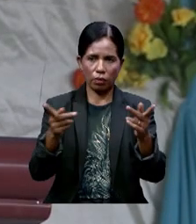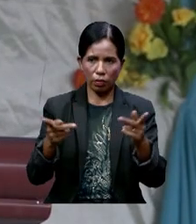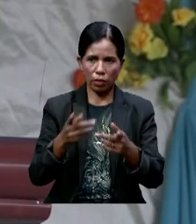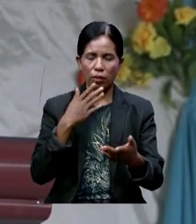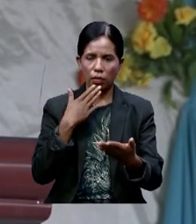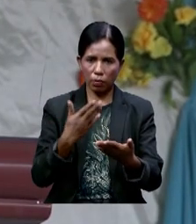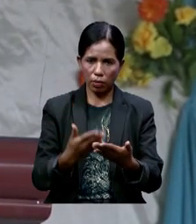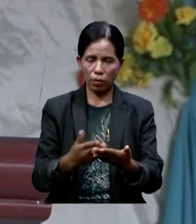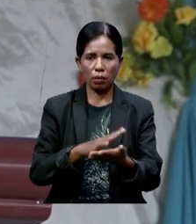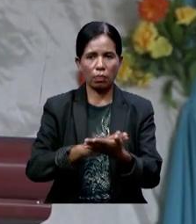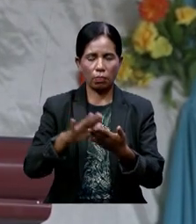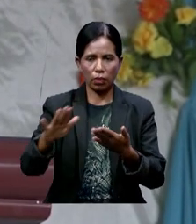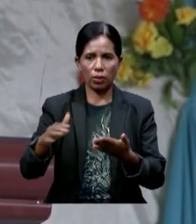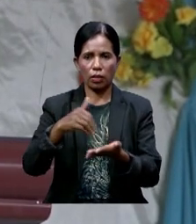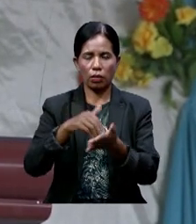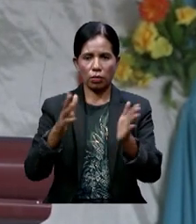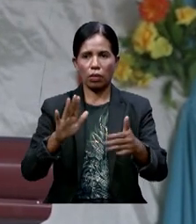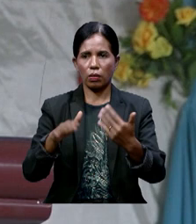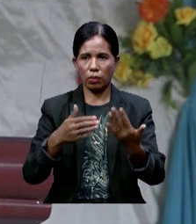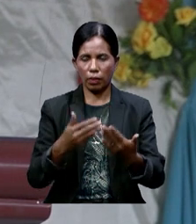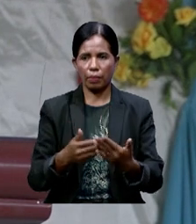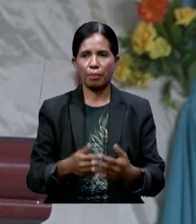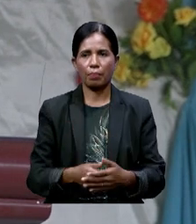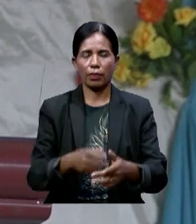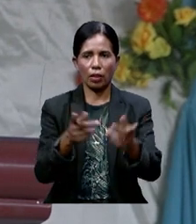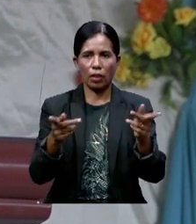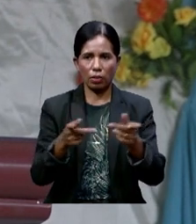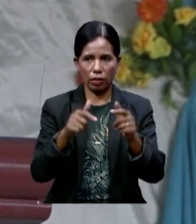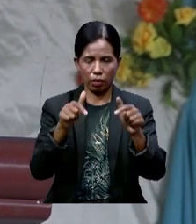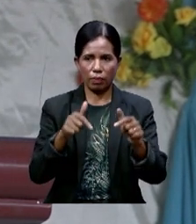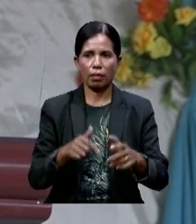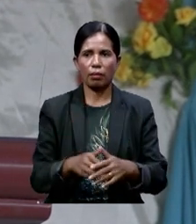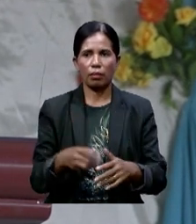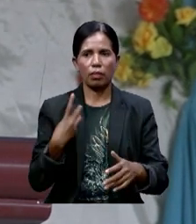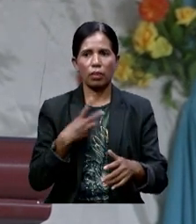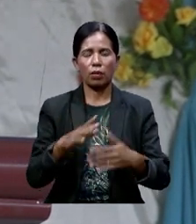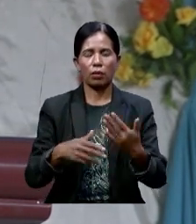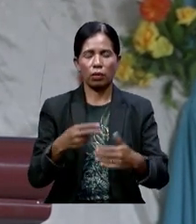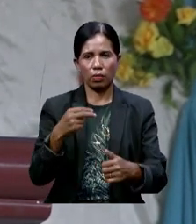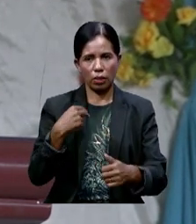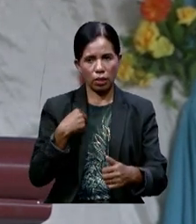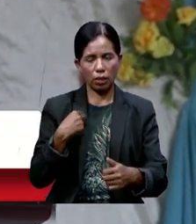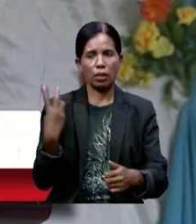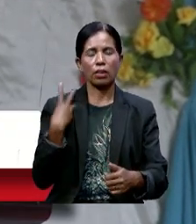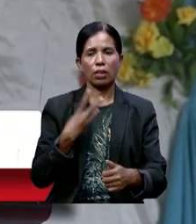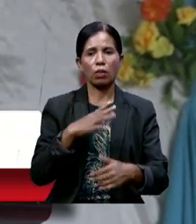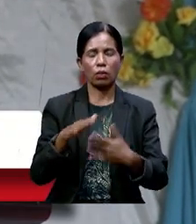saudável. Estudante Sira, fatin é itatu tu mian, ele é estudante